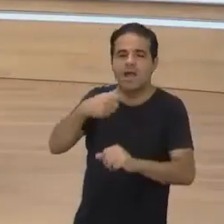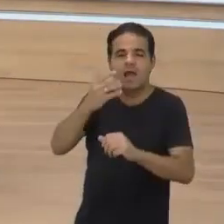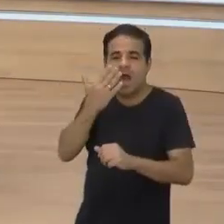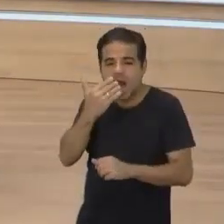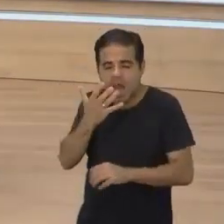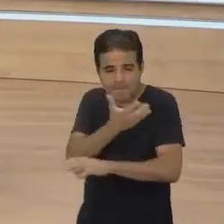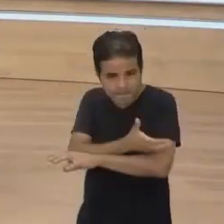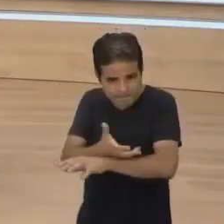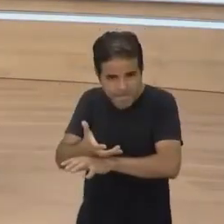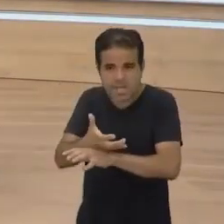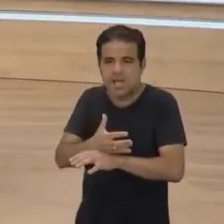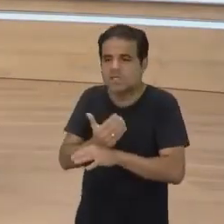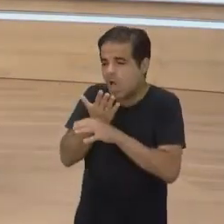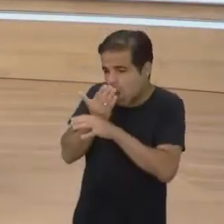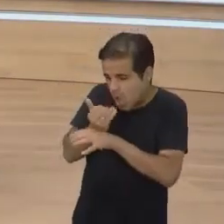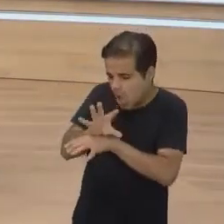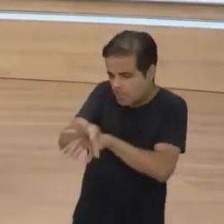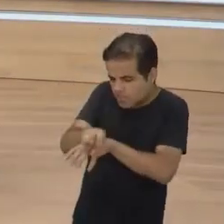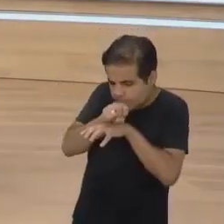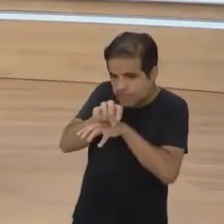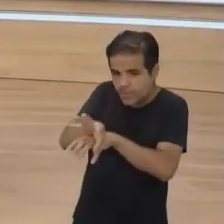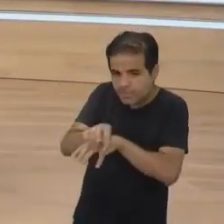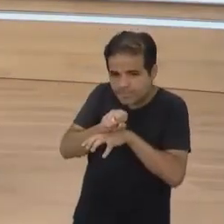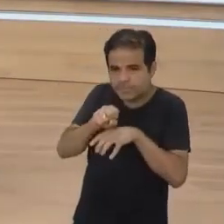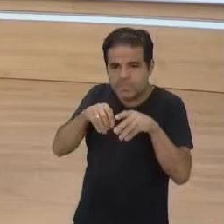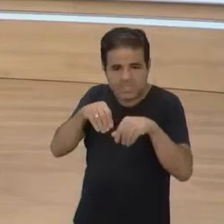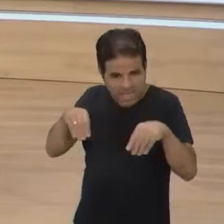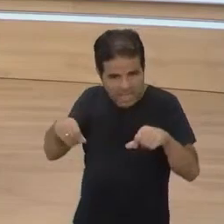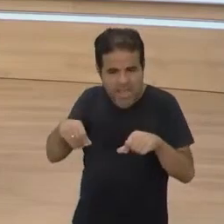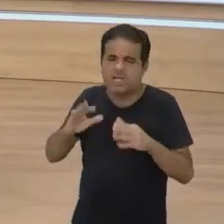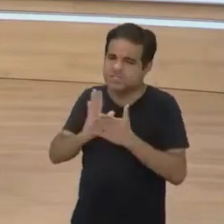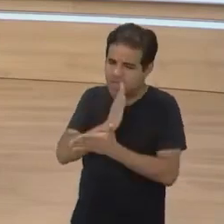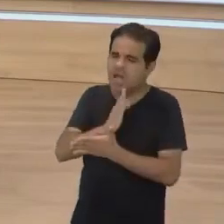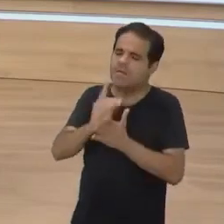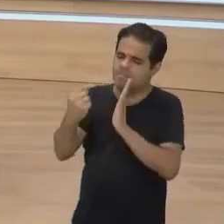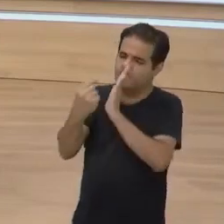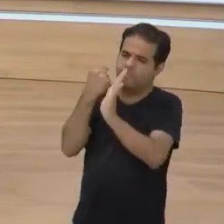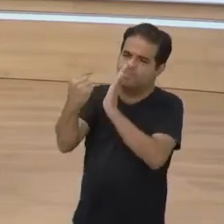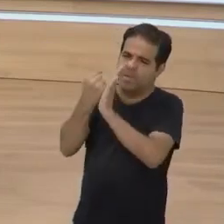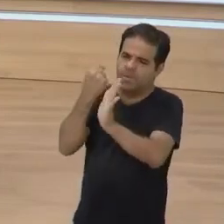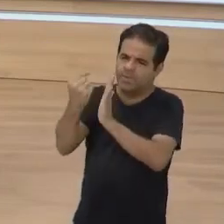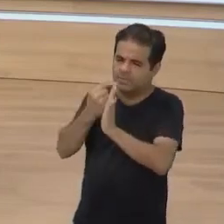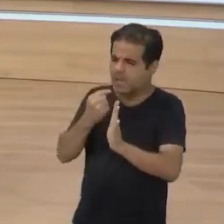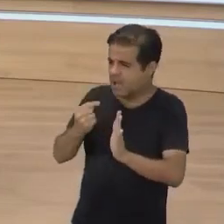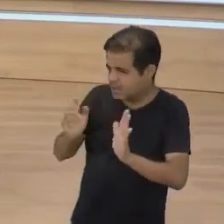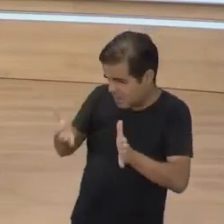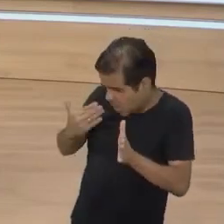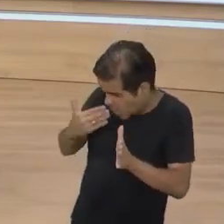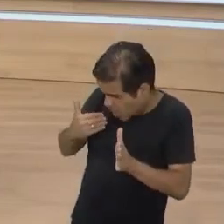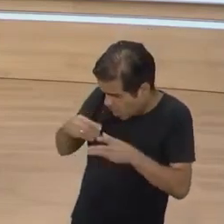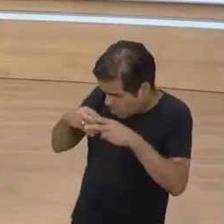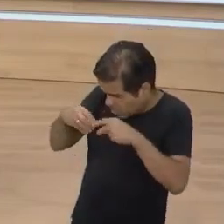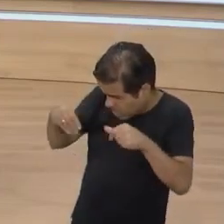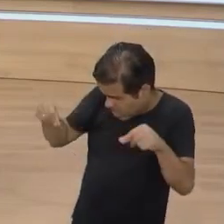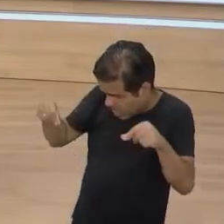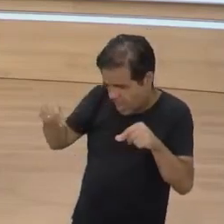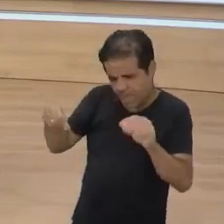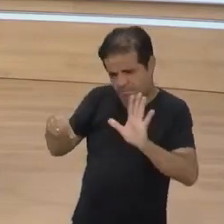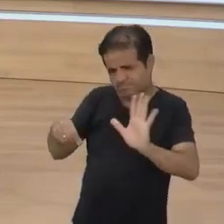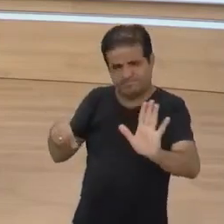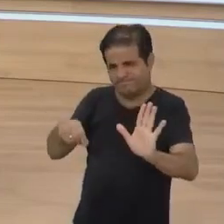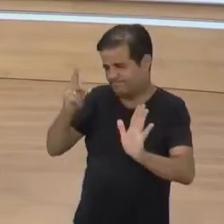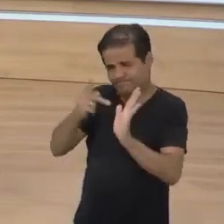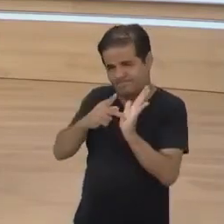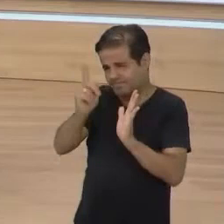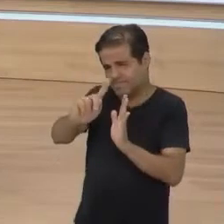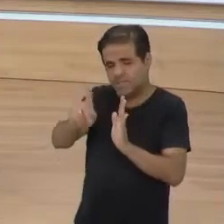come terra, né? Muitos já me questionaram a respeito disso, né? Ah, a planta come terra? E Então, né? Na verdade, não,